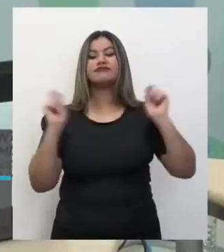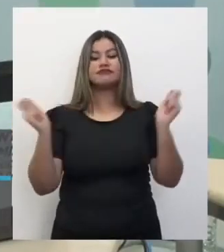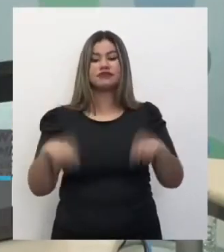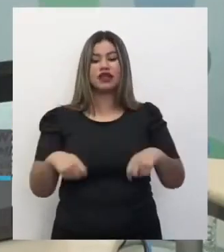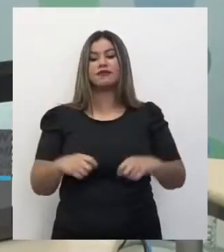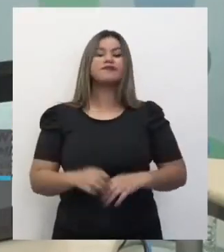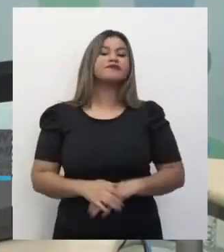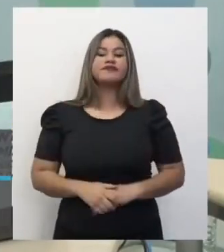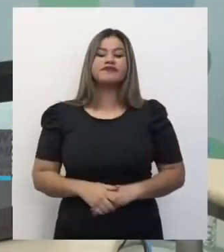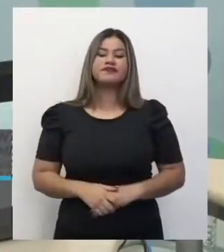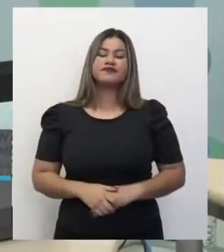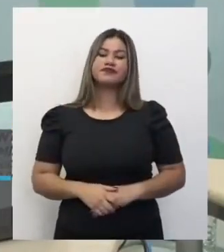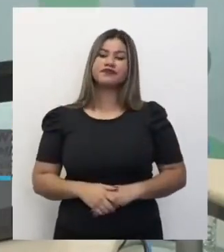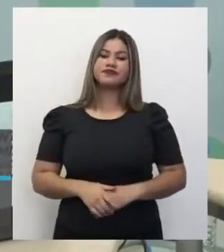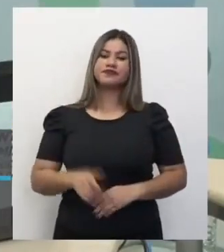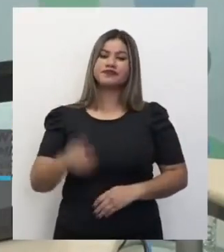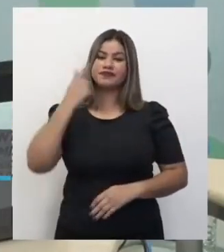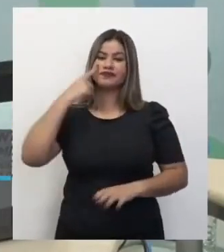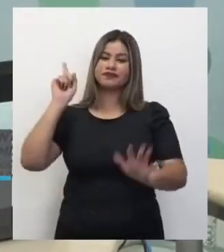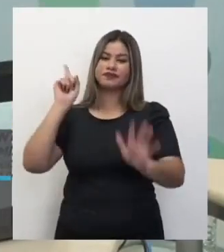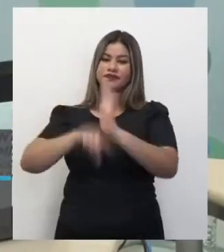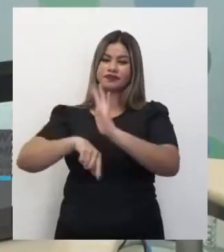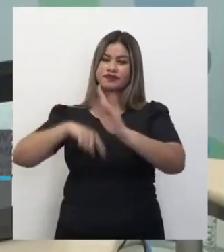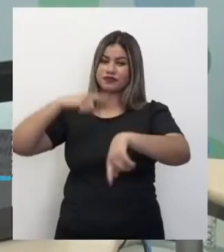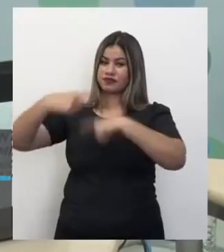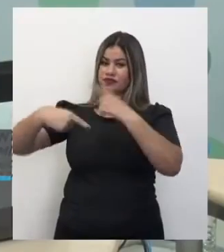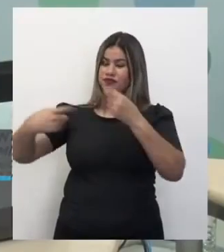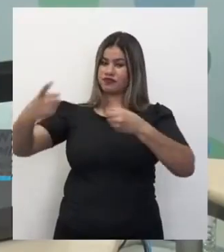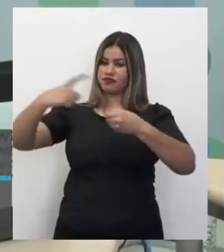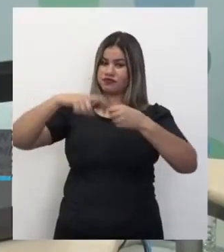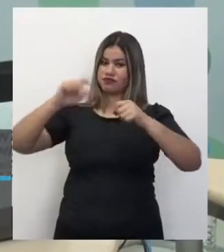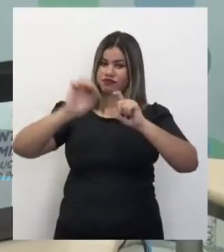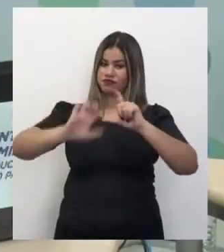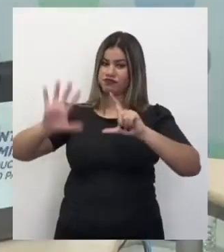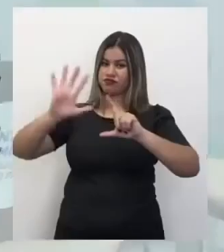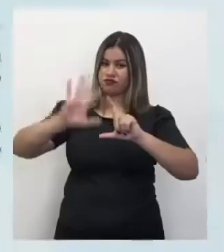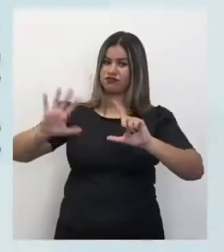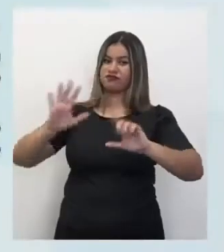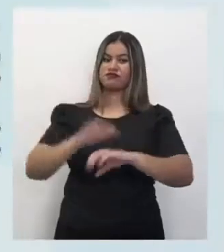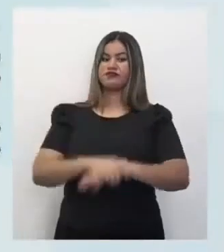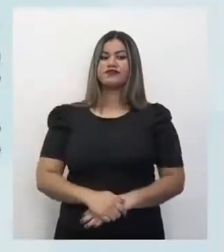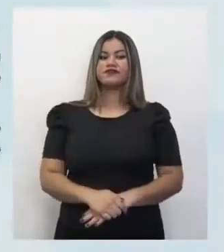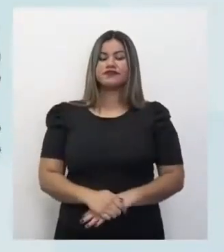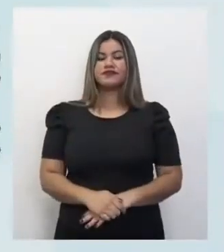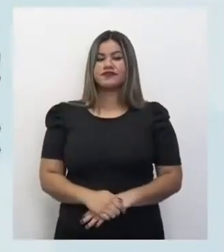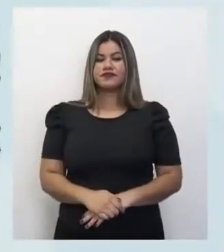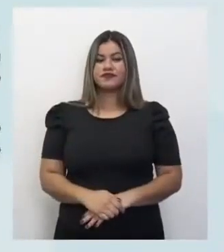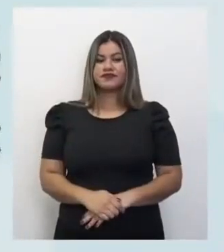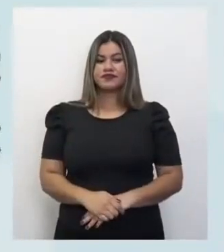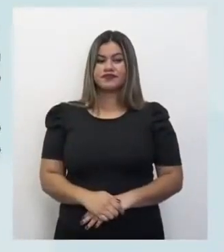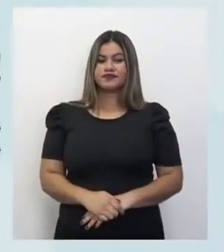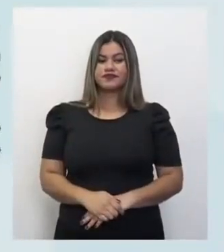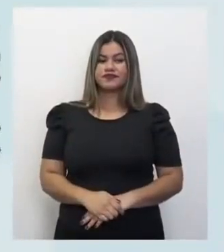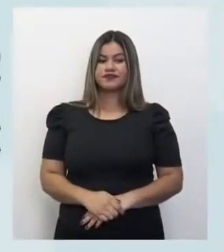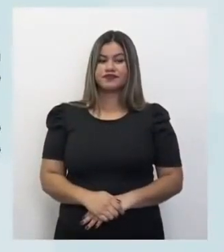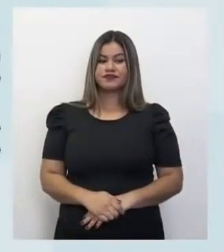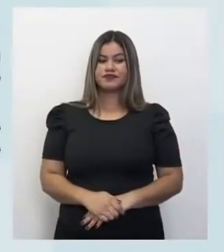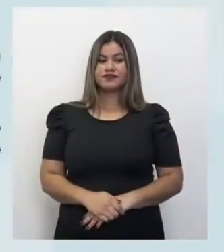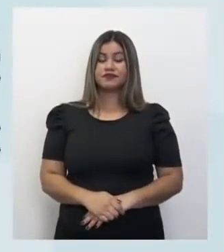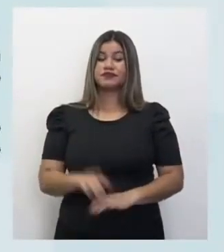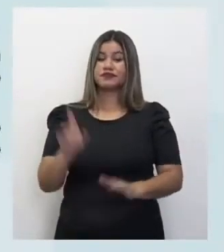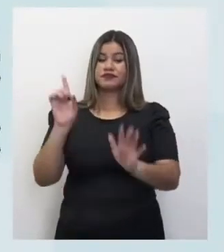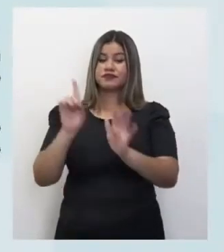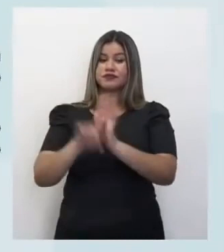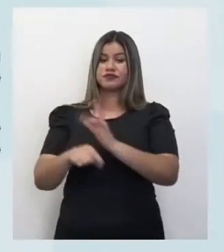ó. A gente vai para a perguntinha, depois a gente volta para a imagem se precisar. Então, olha lá, agora eu vou deixar para vocês a